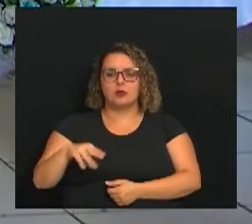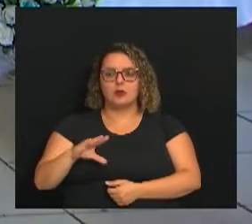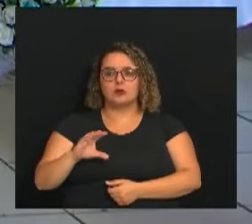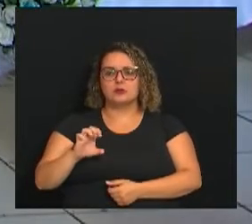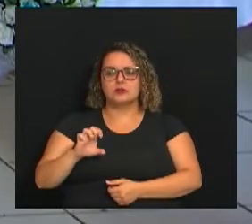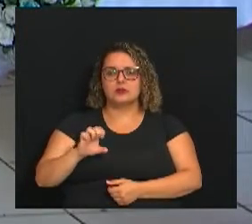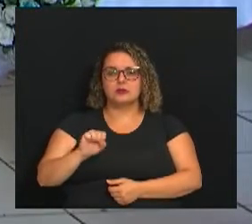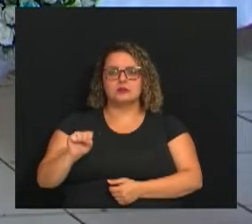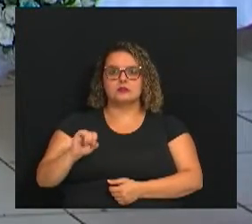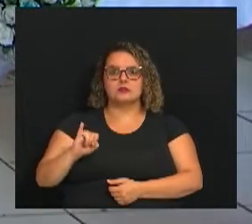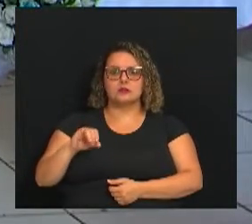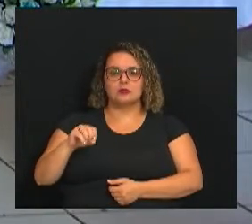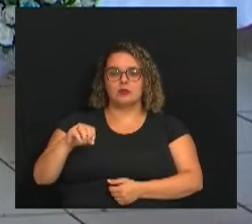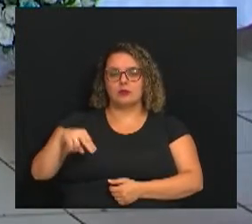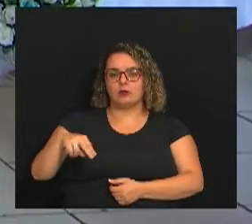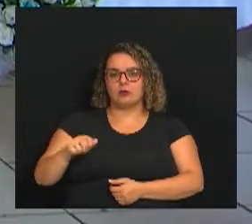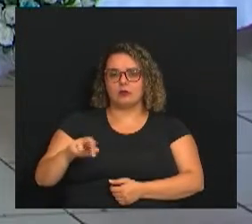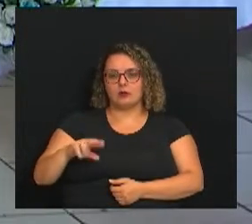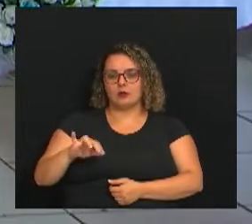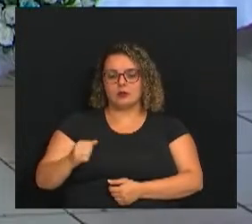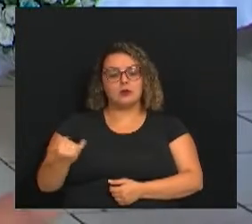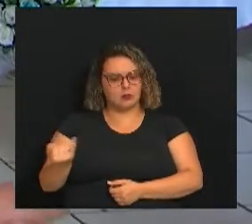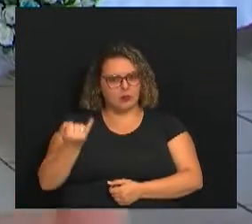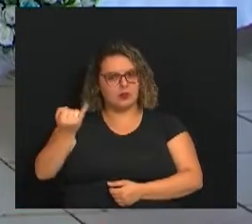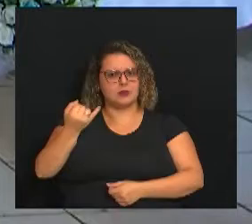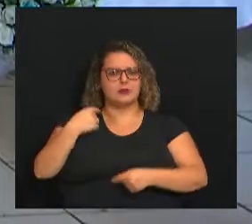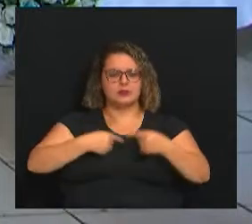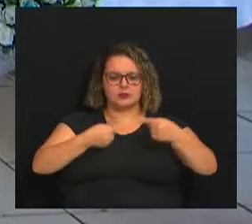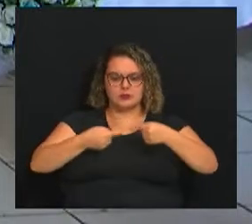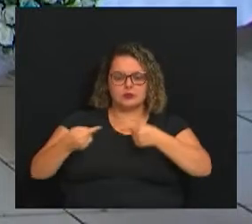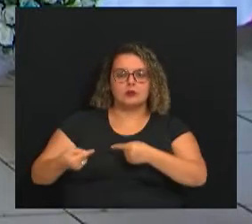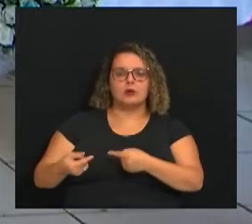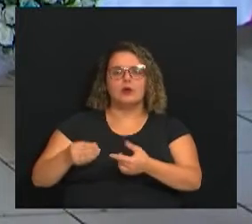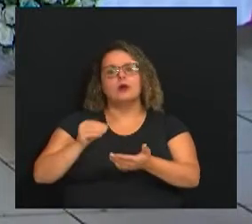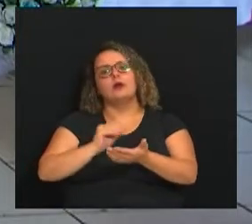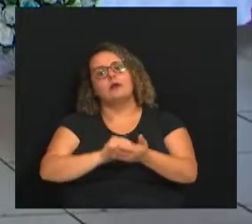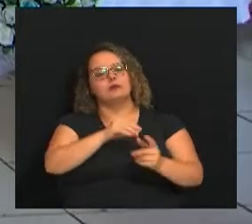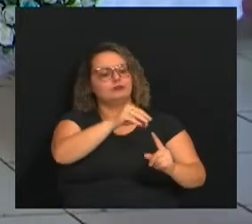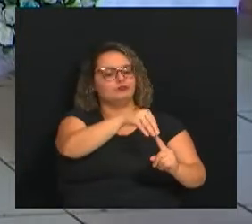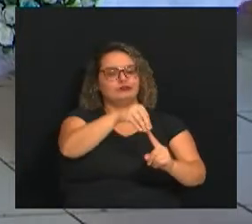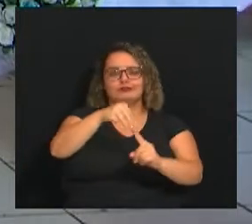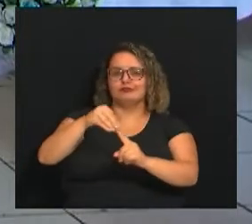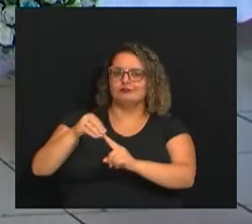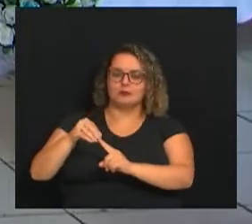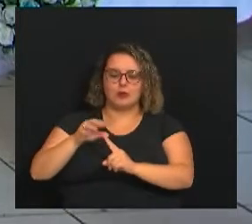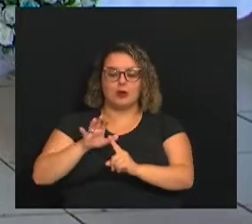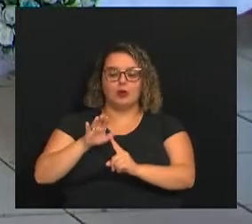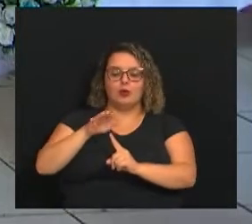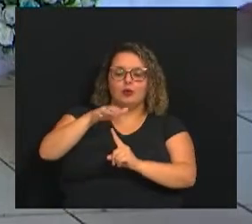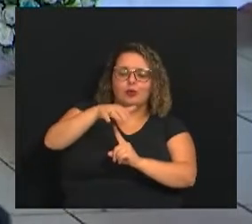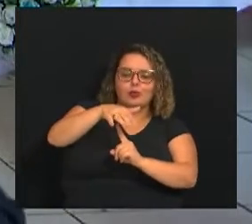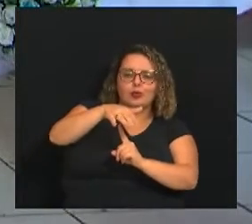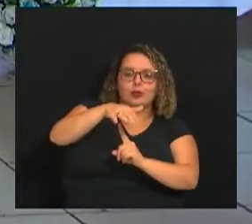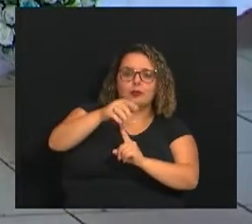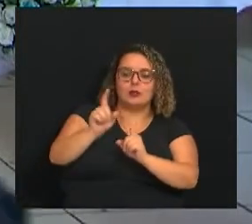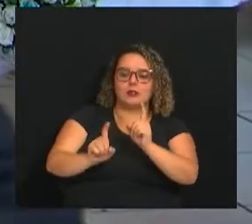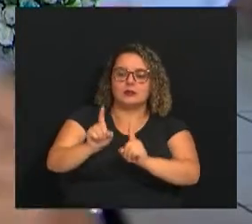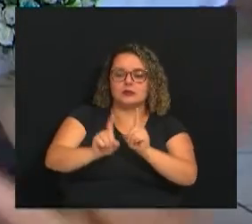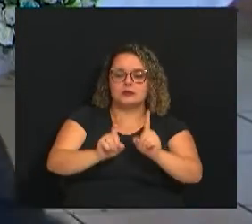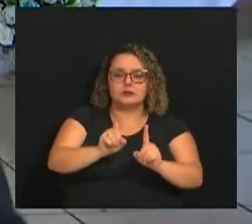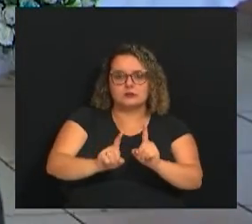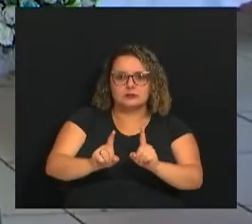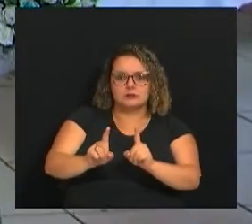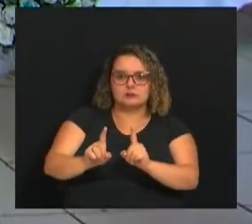que são relevantes as discussões. Falta ponto de ônibus, abrigo de ônibus para essas pessoas se acomodarem,